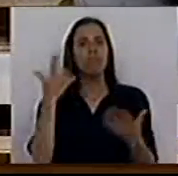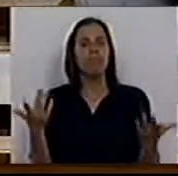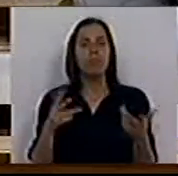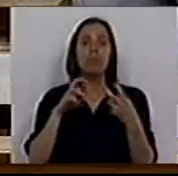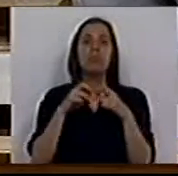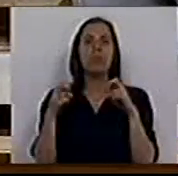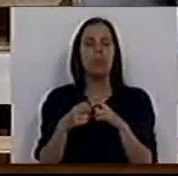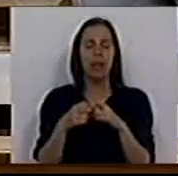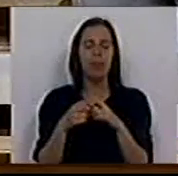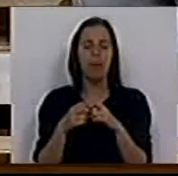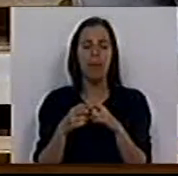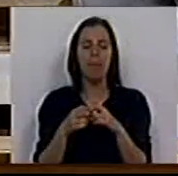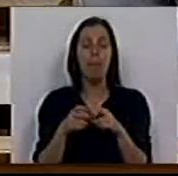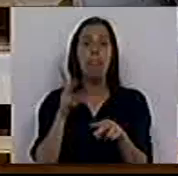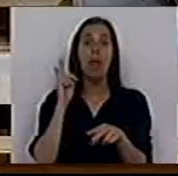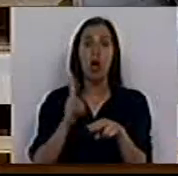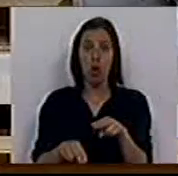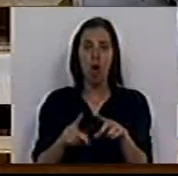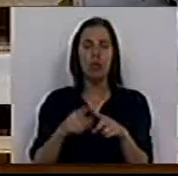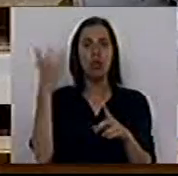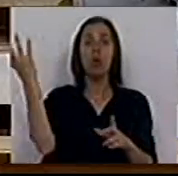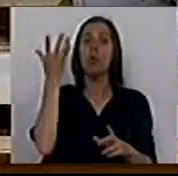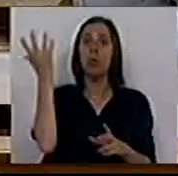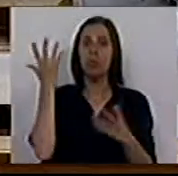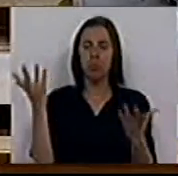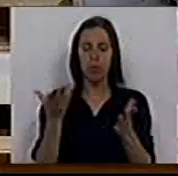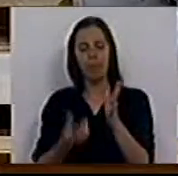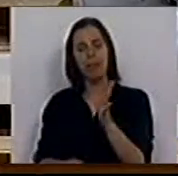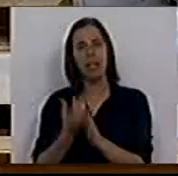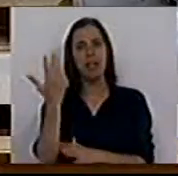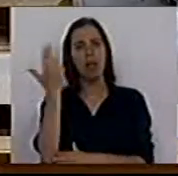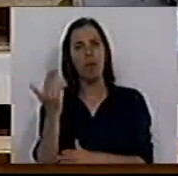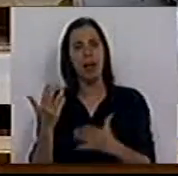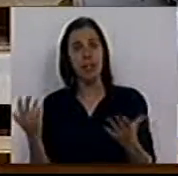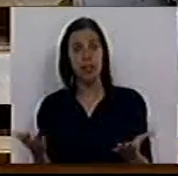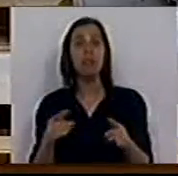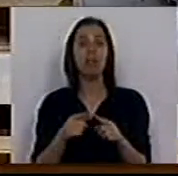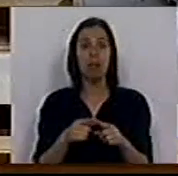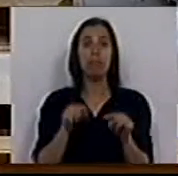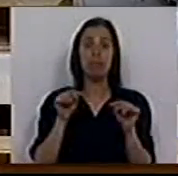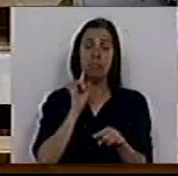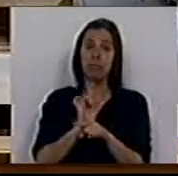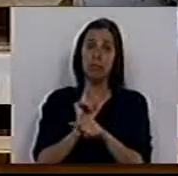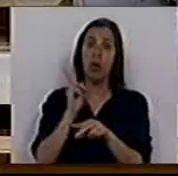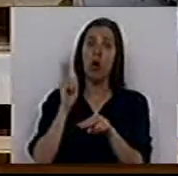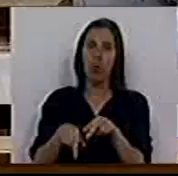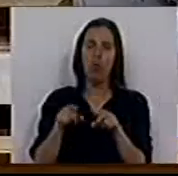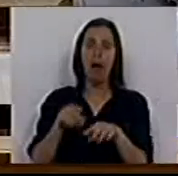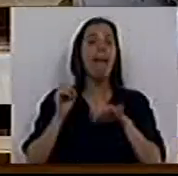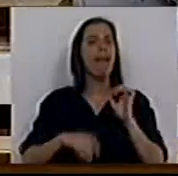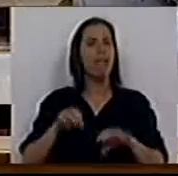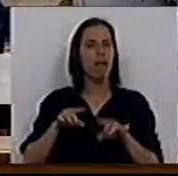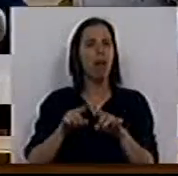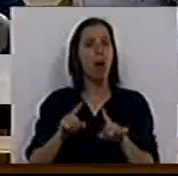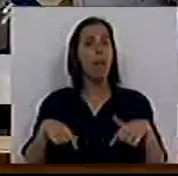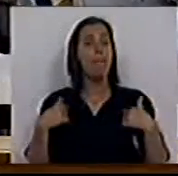para o problema dos cortes na cultura, na criação artística, e para o facto de esses cortes porem em